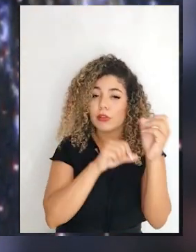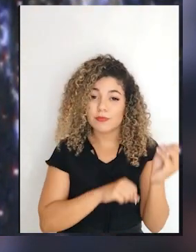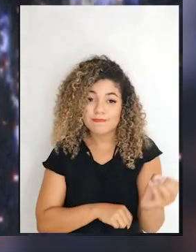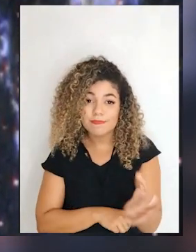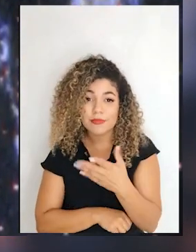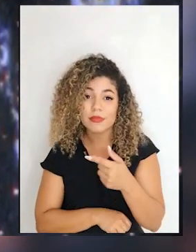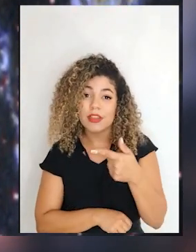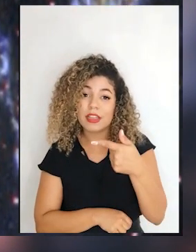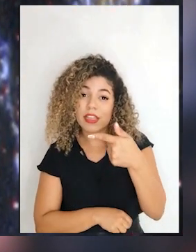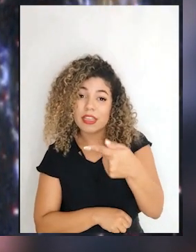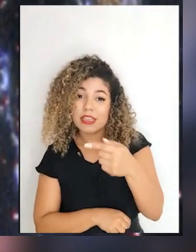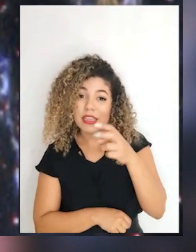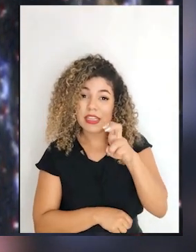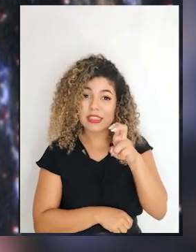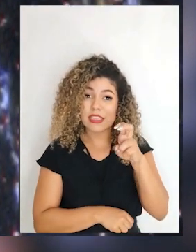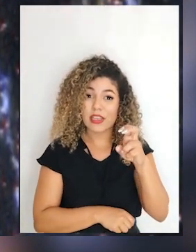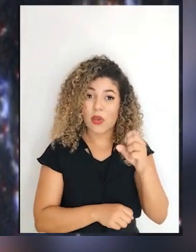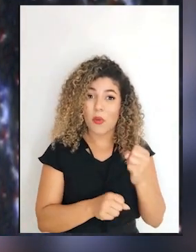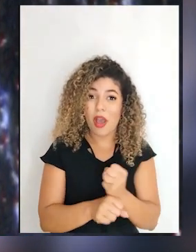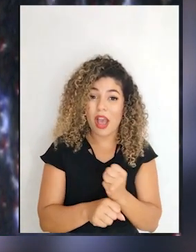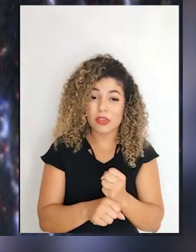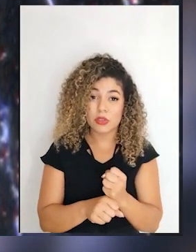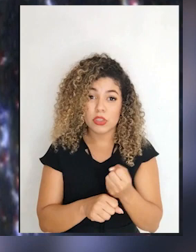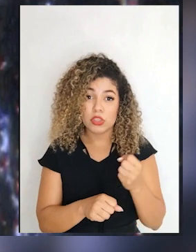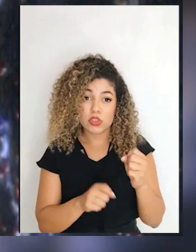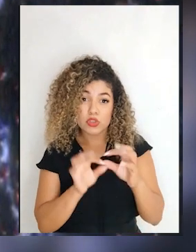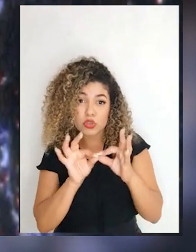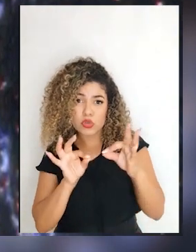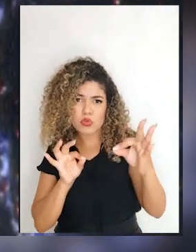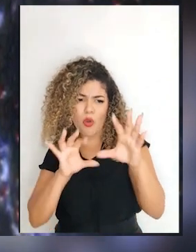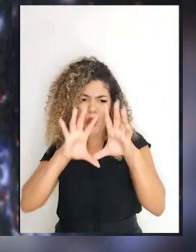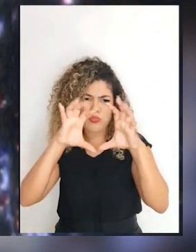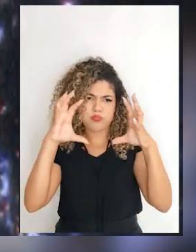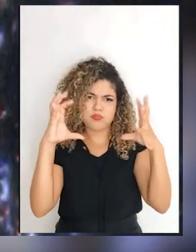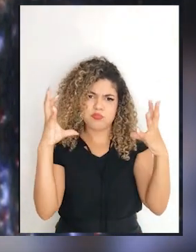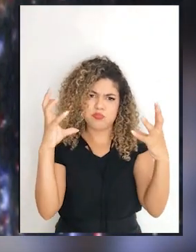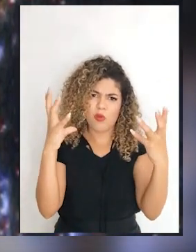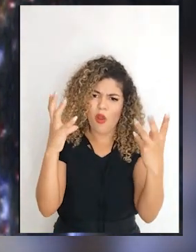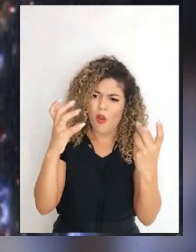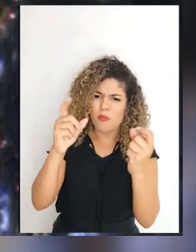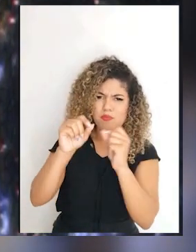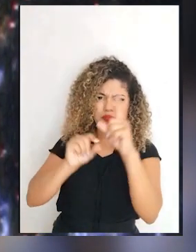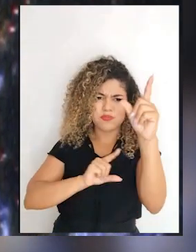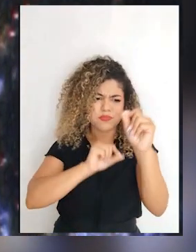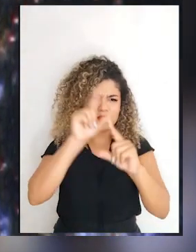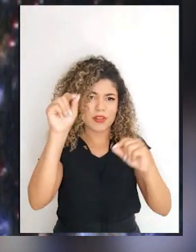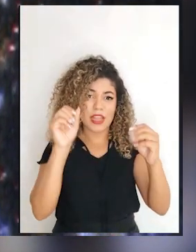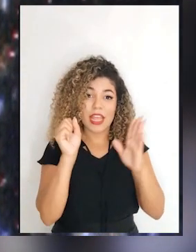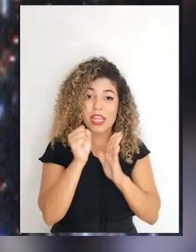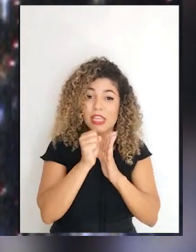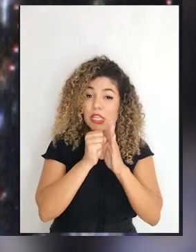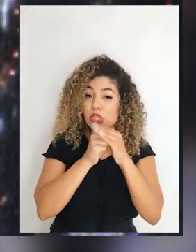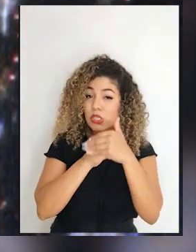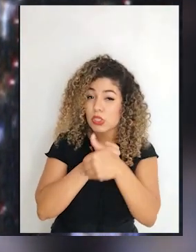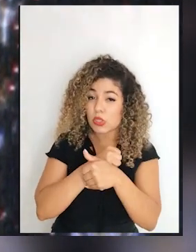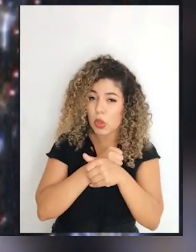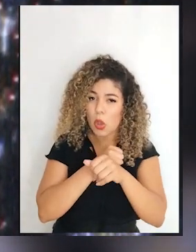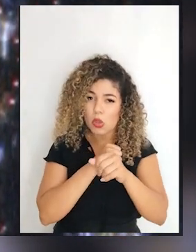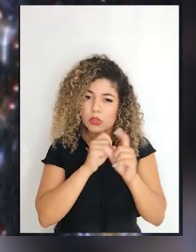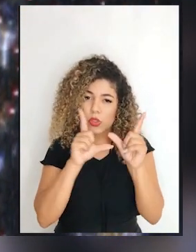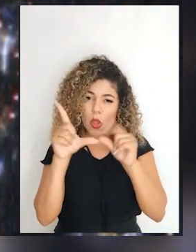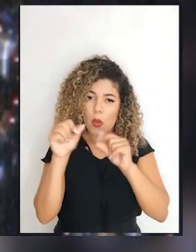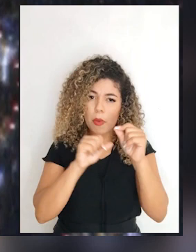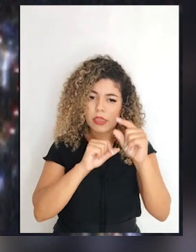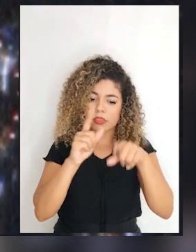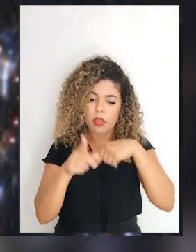de material esconde uma estrela de nêutrons de rotação rápida, muito densa. Segundo os cientistas, o objeto também tem um